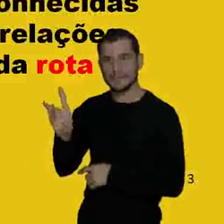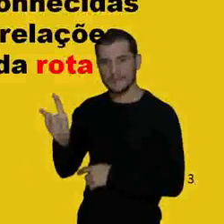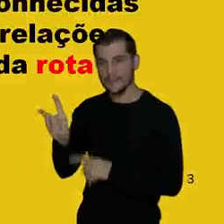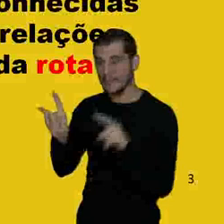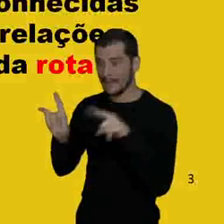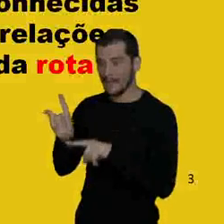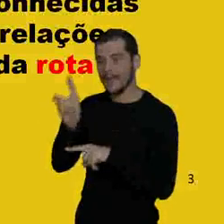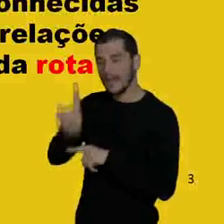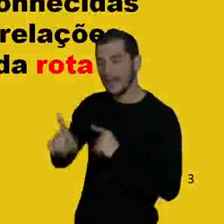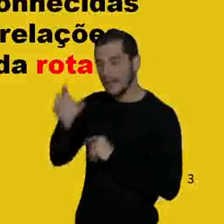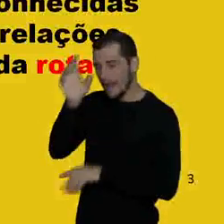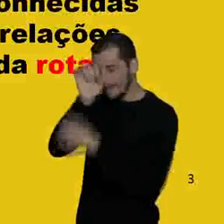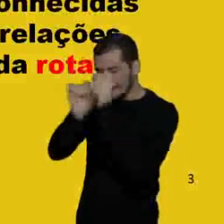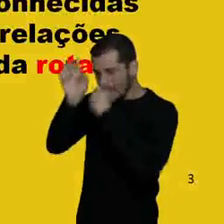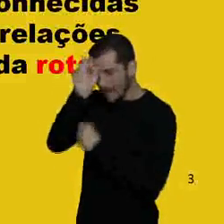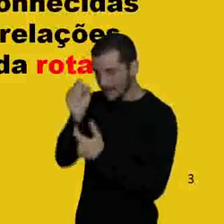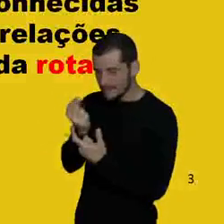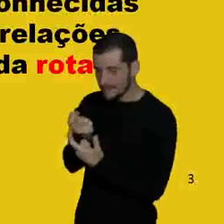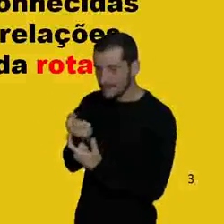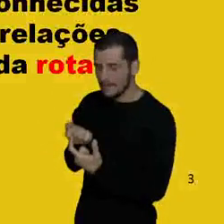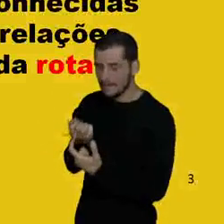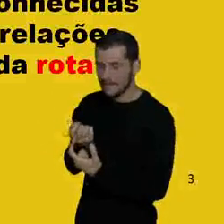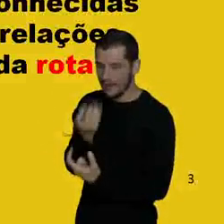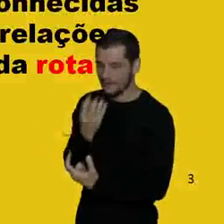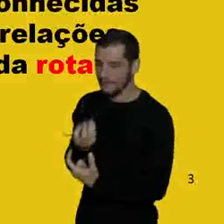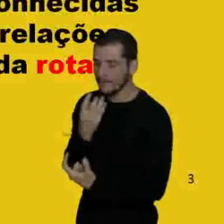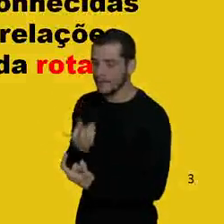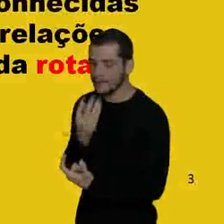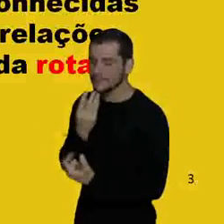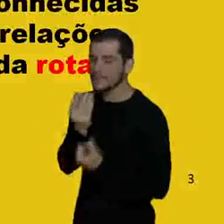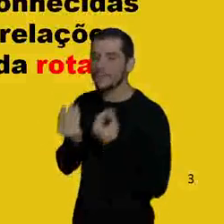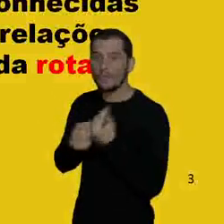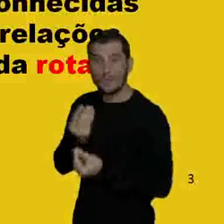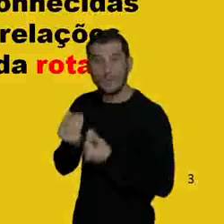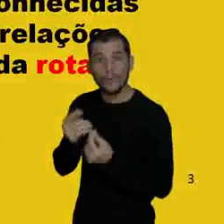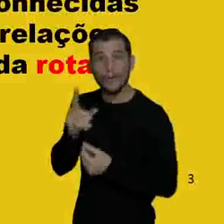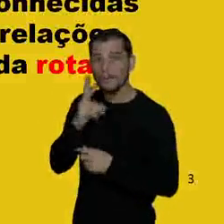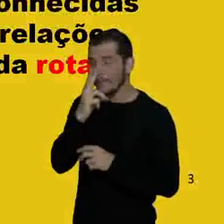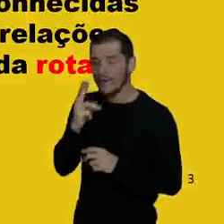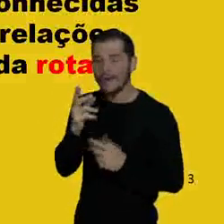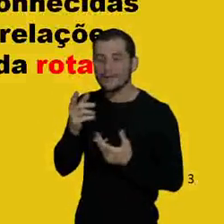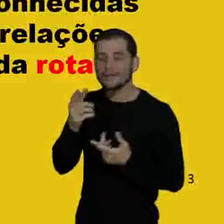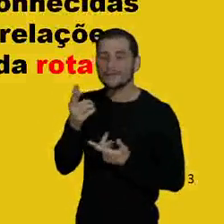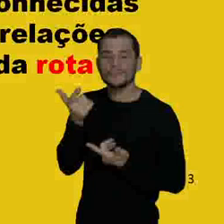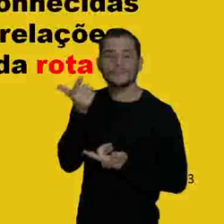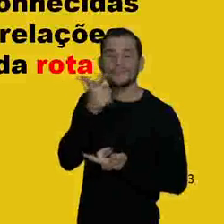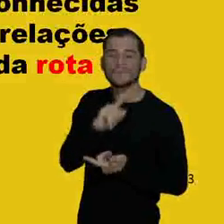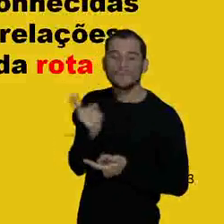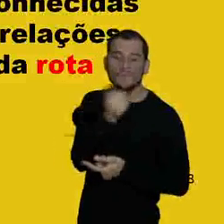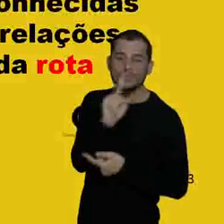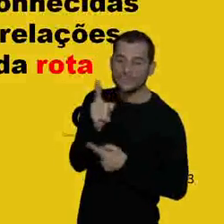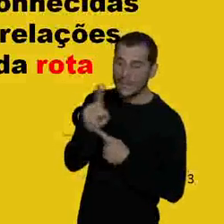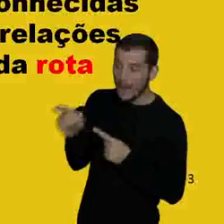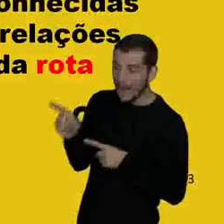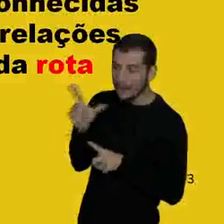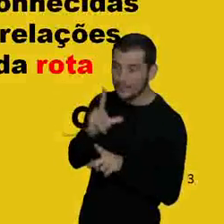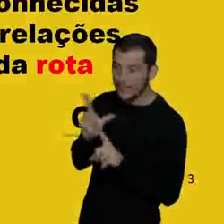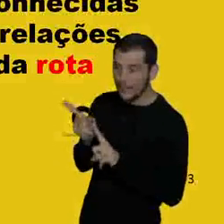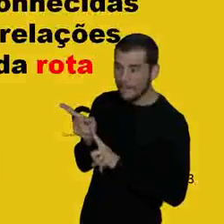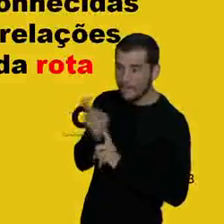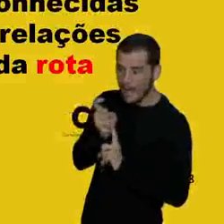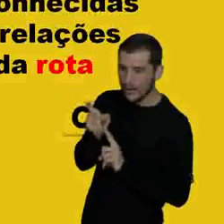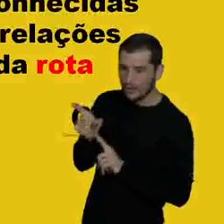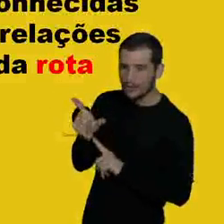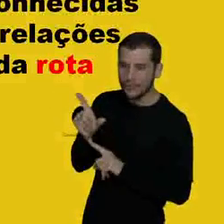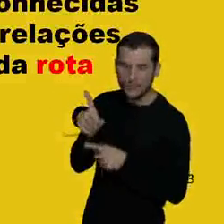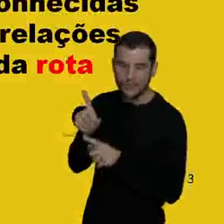fase porque eles não conseguem fazer essa relação com a leit com som né você tem que dar todas as pistas né Vocês